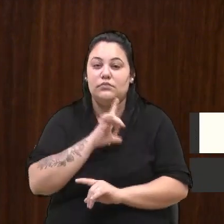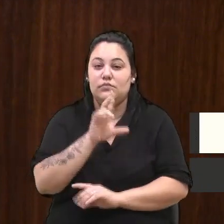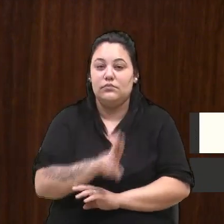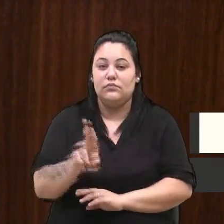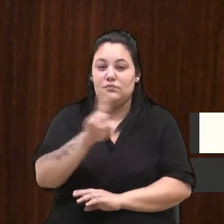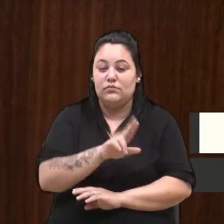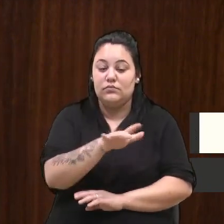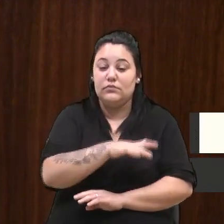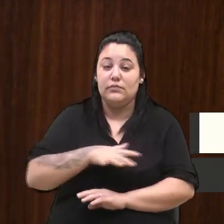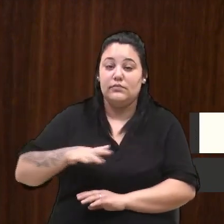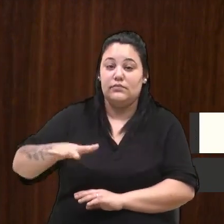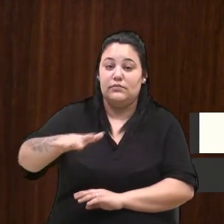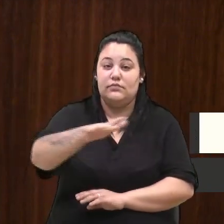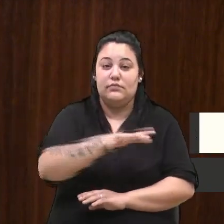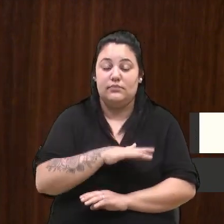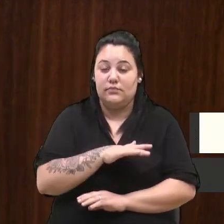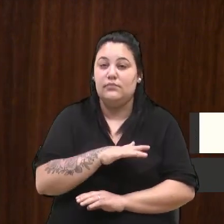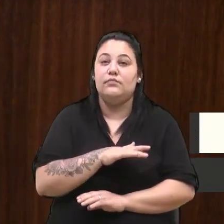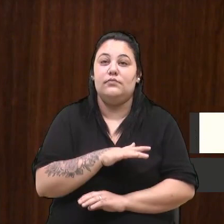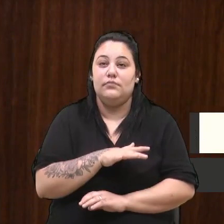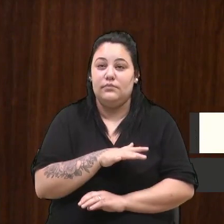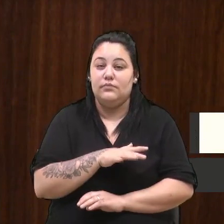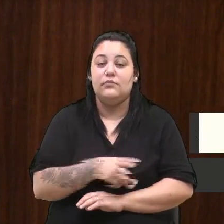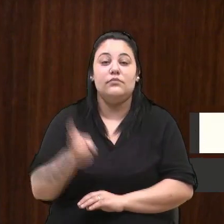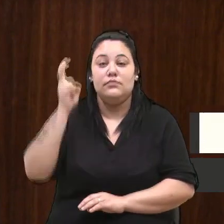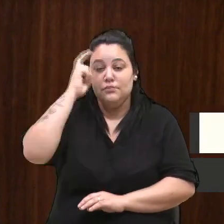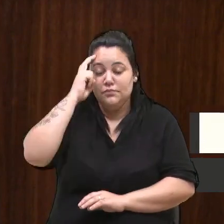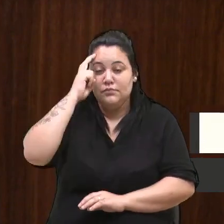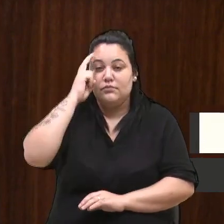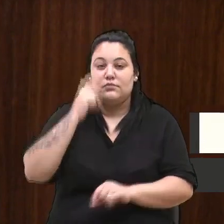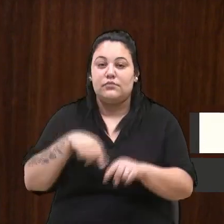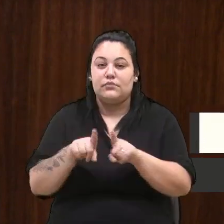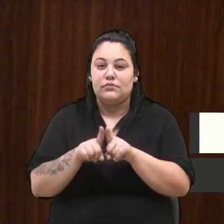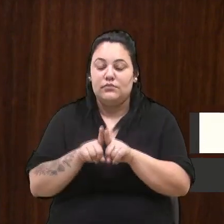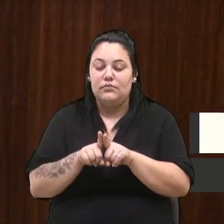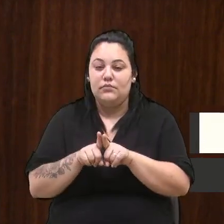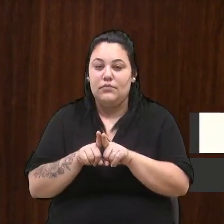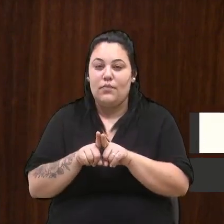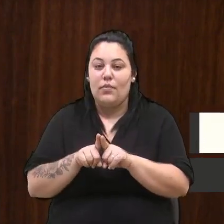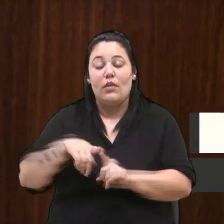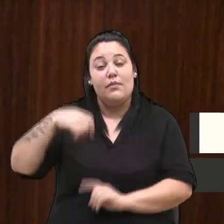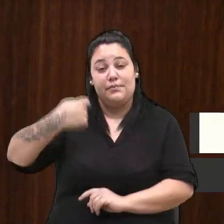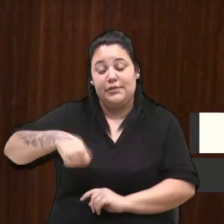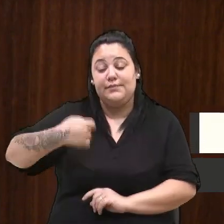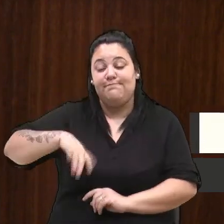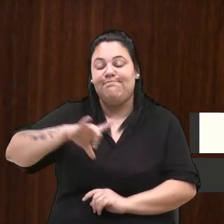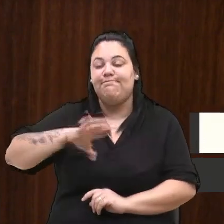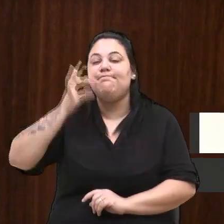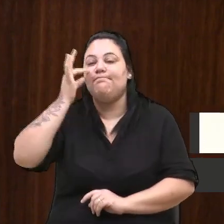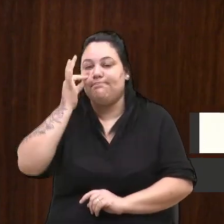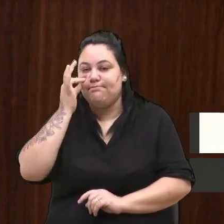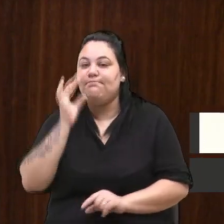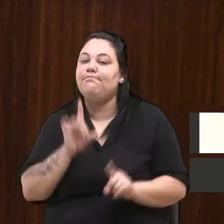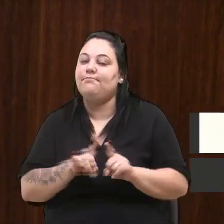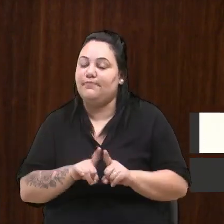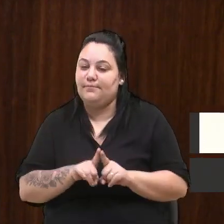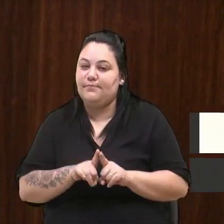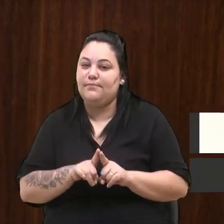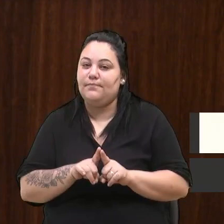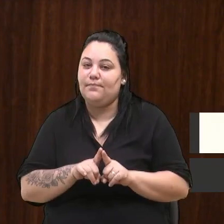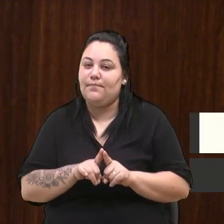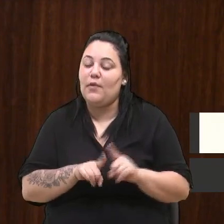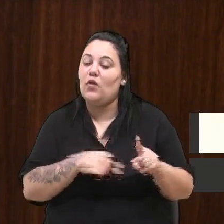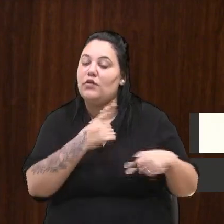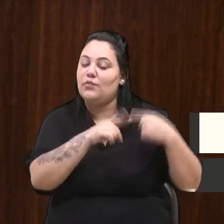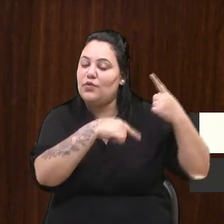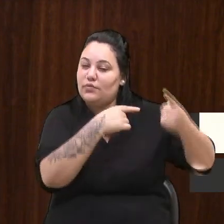ocupação das áreas culturais que precisam estar presentes, então que os próximos